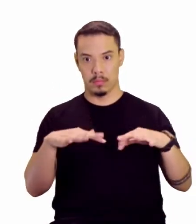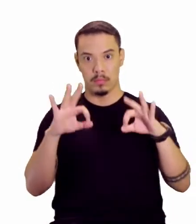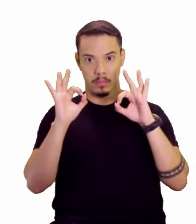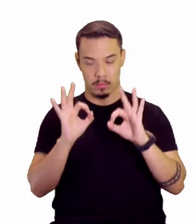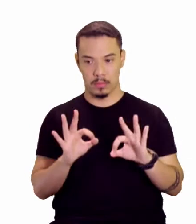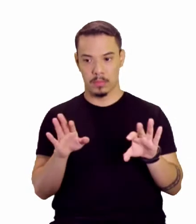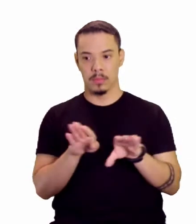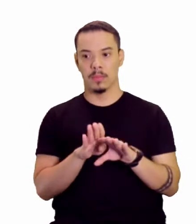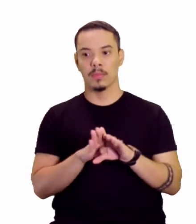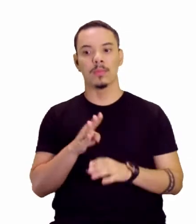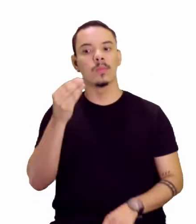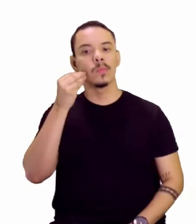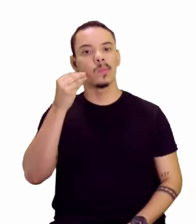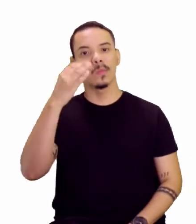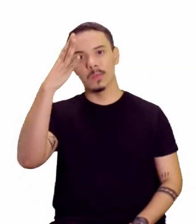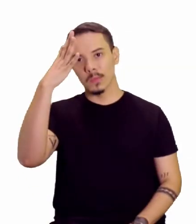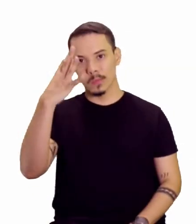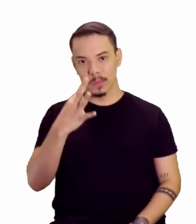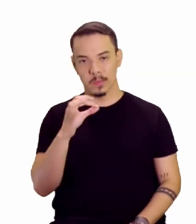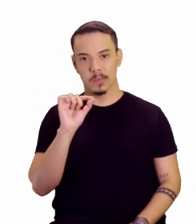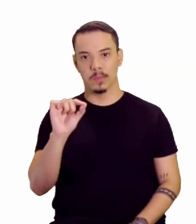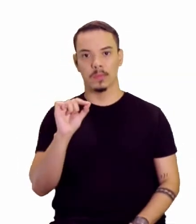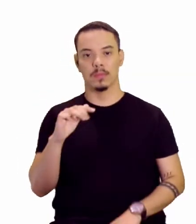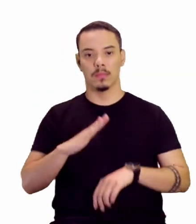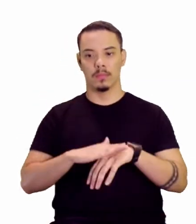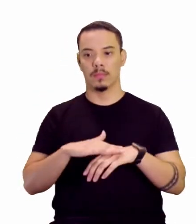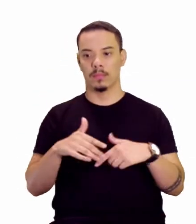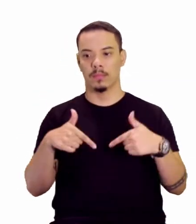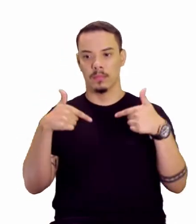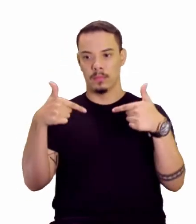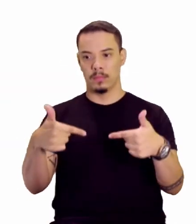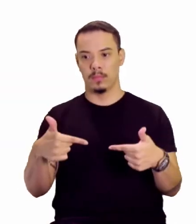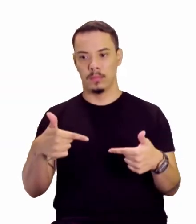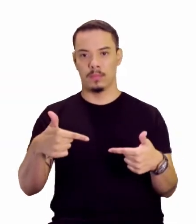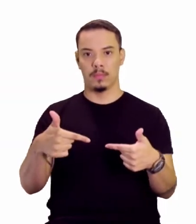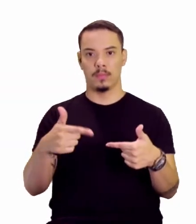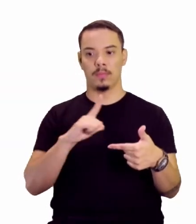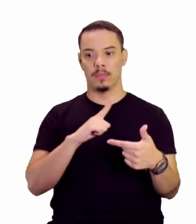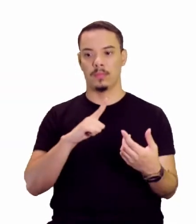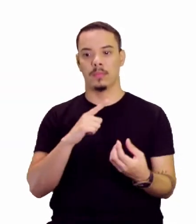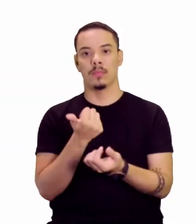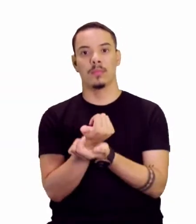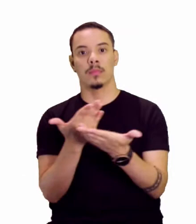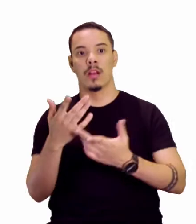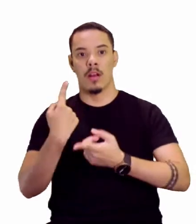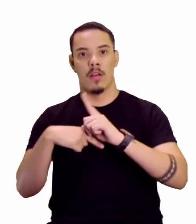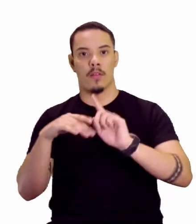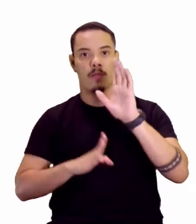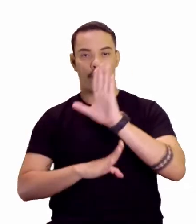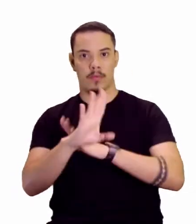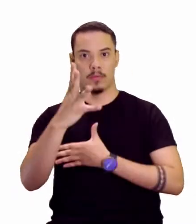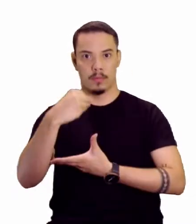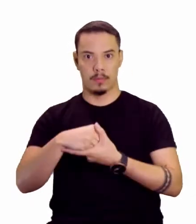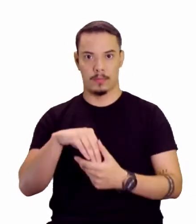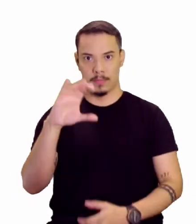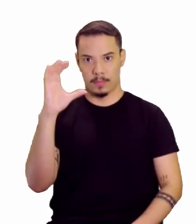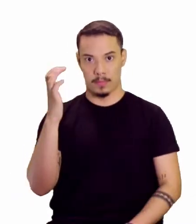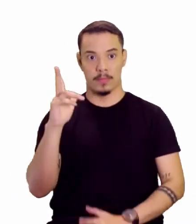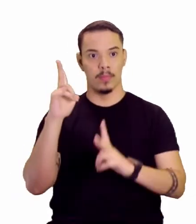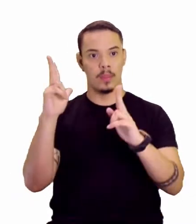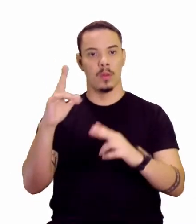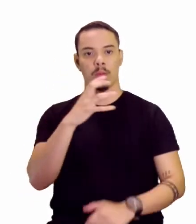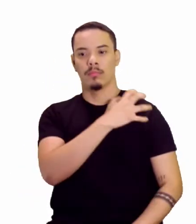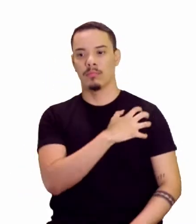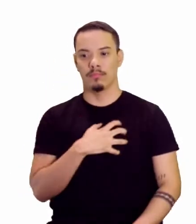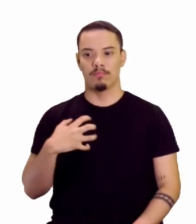E a tentativa do homem de compreender a ação da gravidade permitiu significados avanços na ciência, né, Décio? Justamente, como Aristóteles,